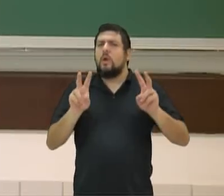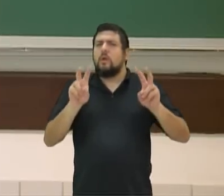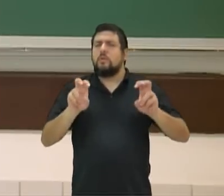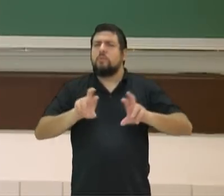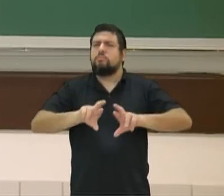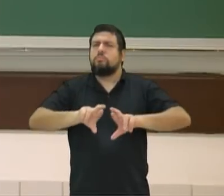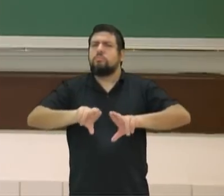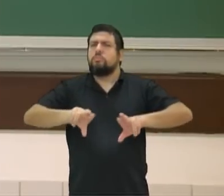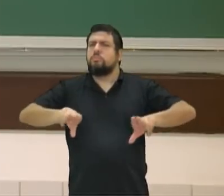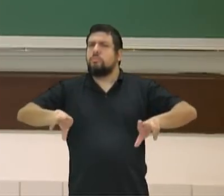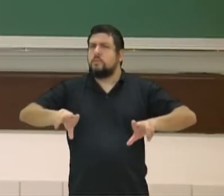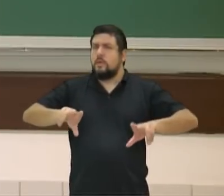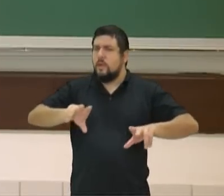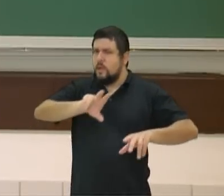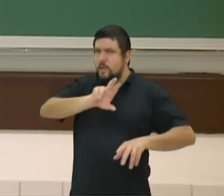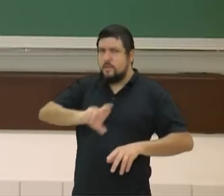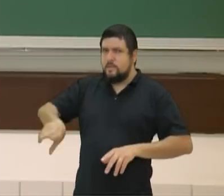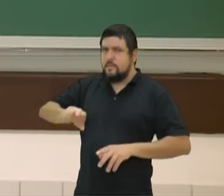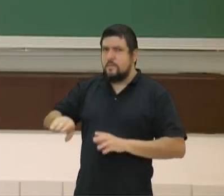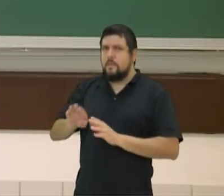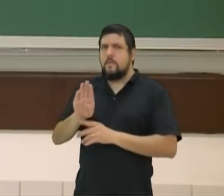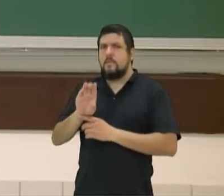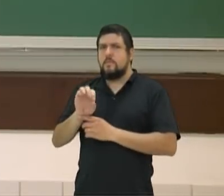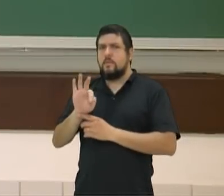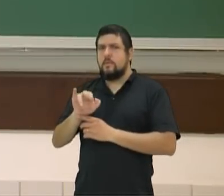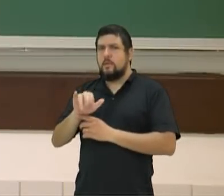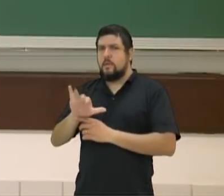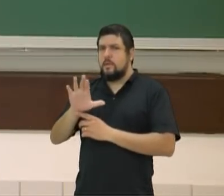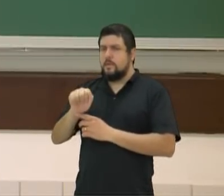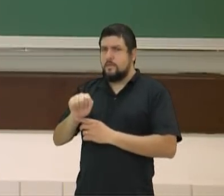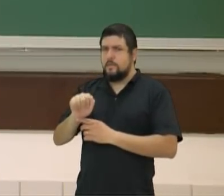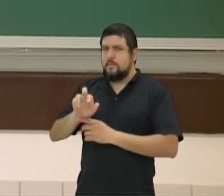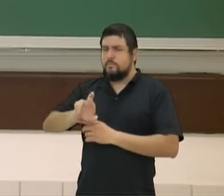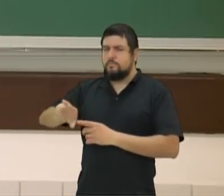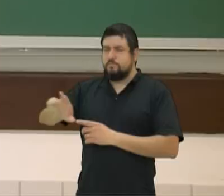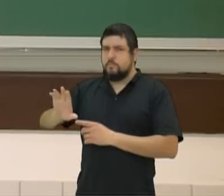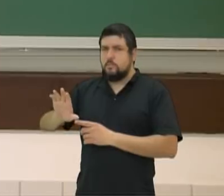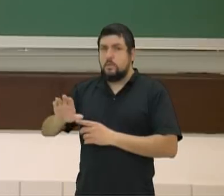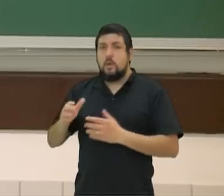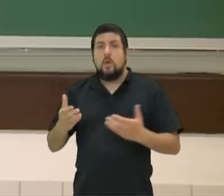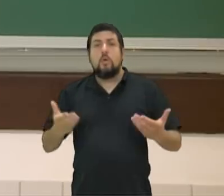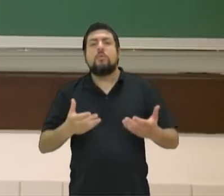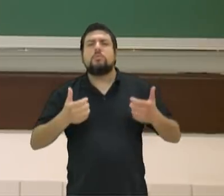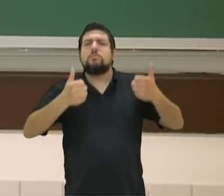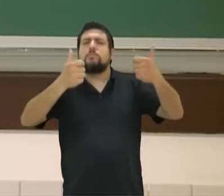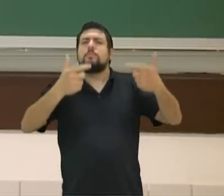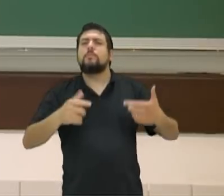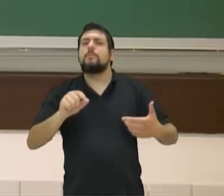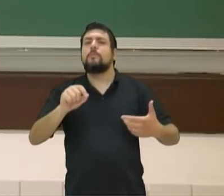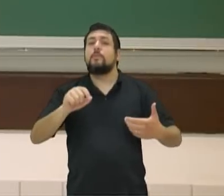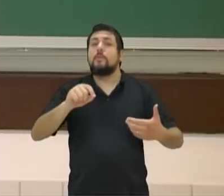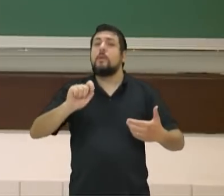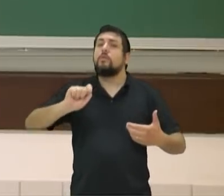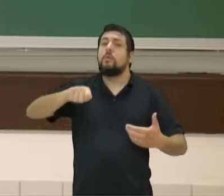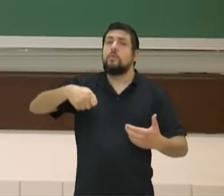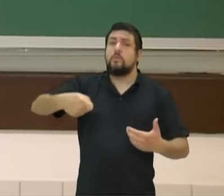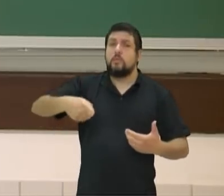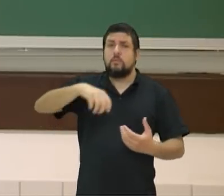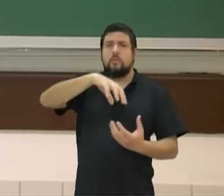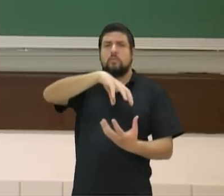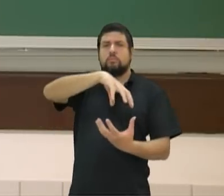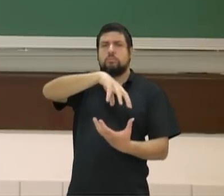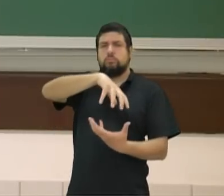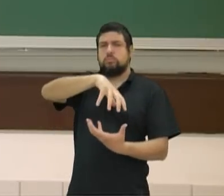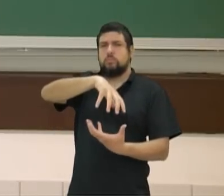diferentes de botânica. Nós vamos falar sobre assuntos que envolvem o nosso planeta, o planeta Terra. O nosso planeta ele não